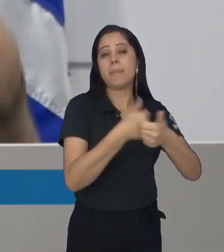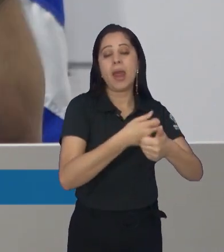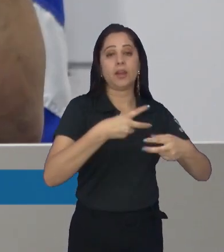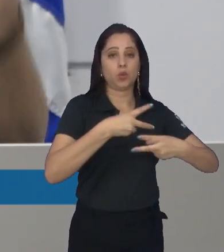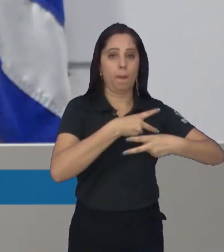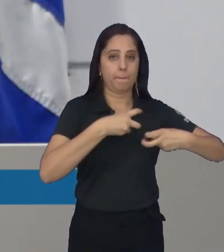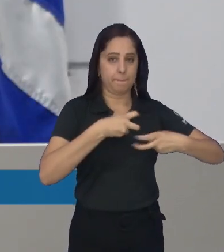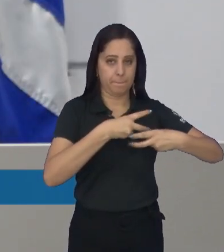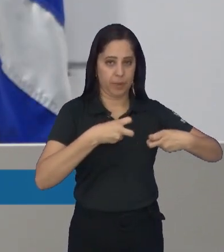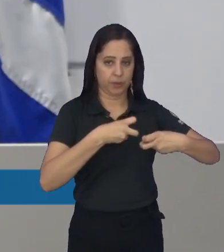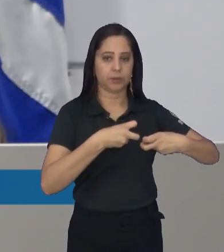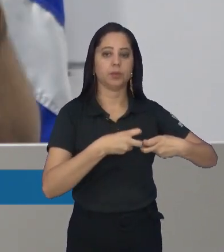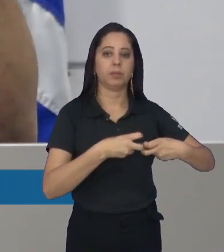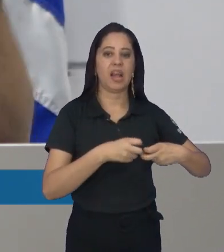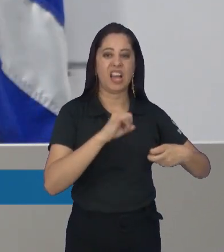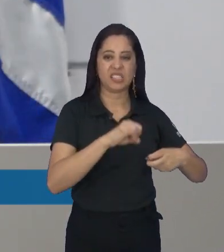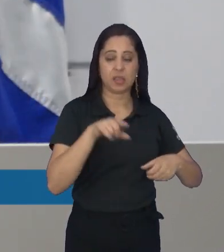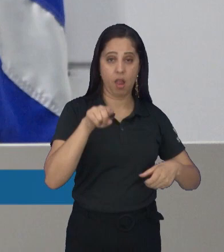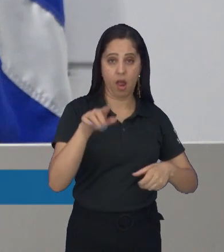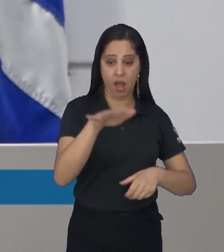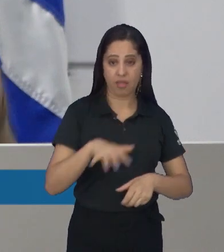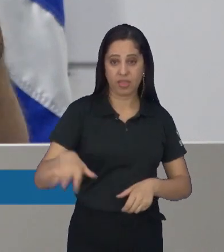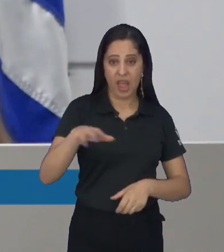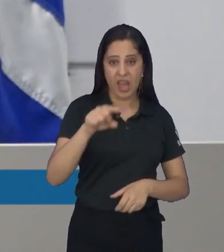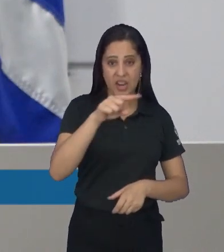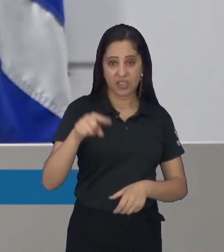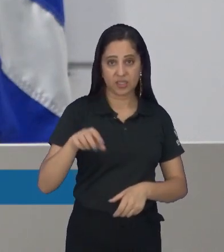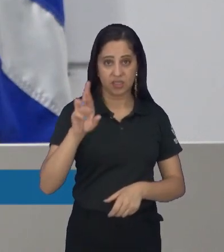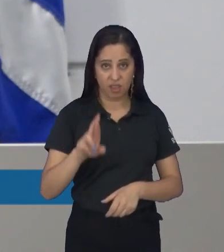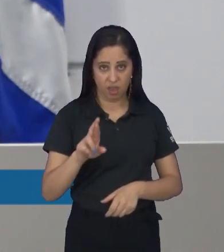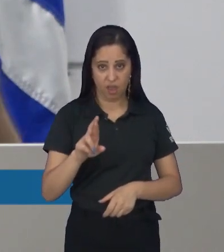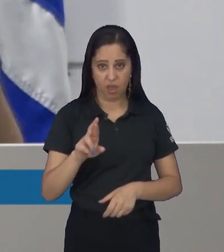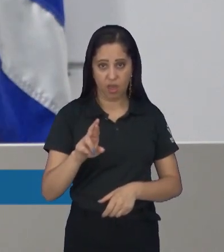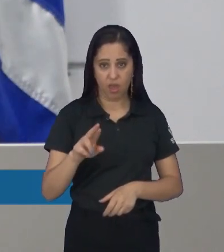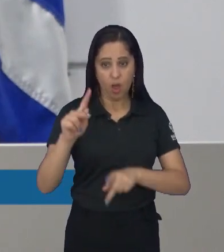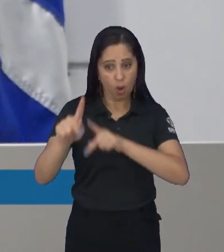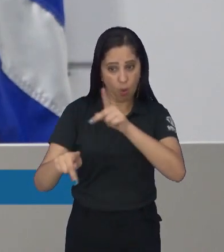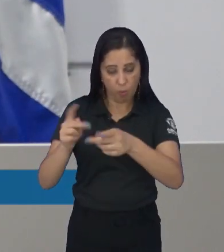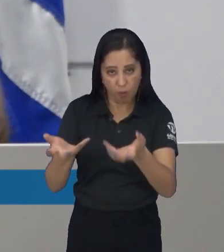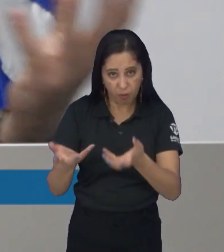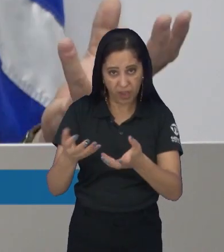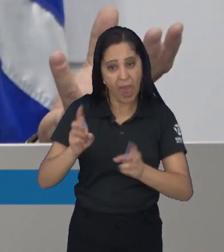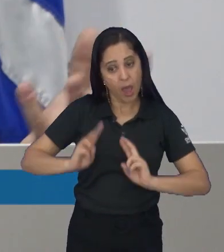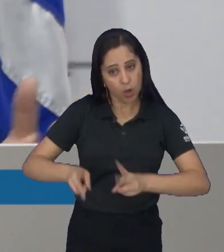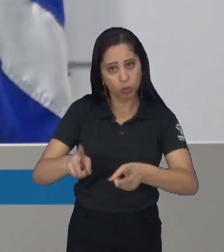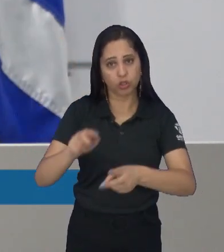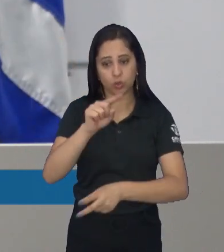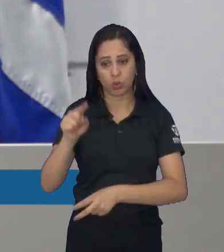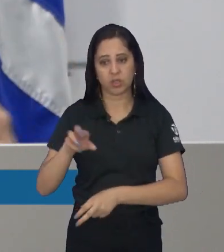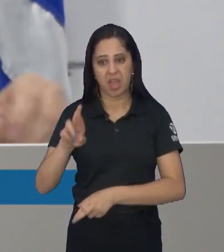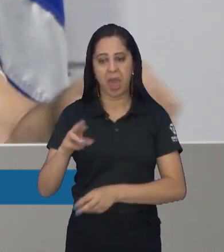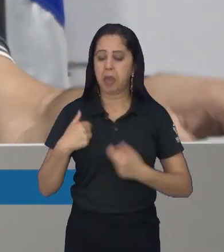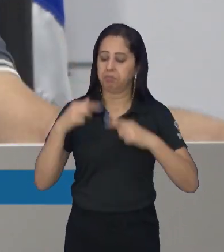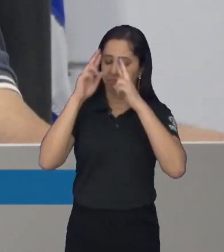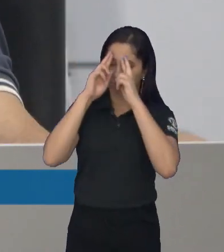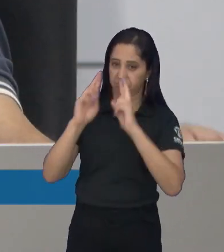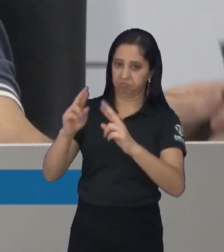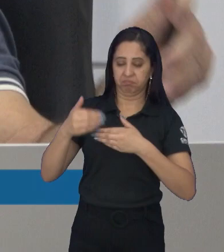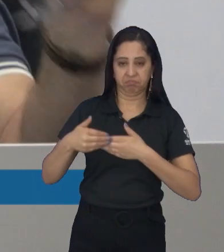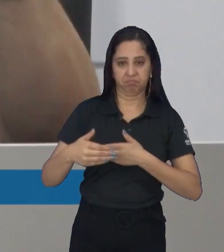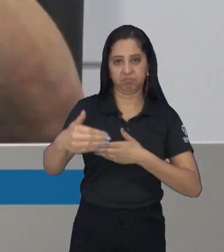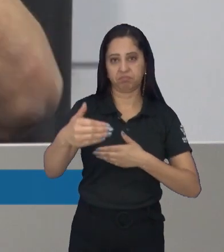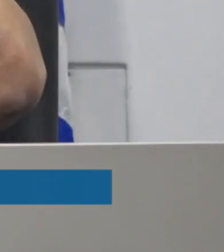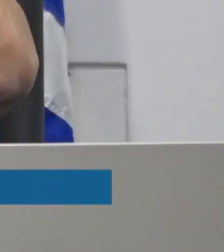ocupado onde você tem uma ZR que o próprio população Quer Que permaneça com CR a gente respeita e Vida que Segue vamos lá